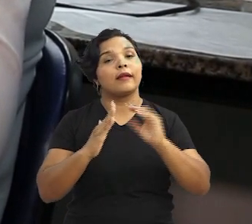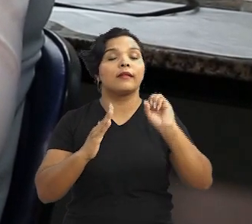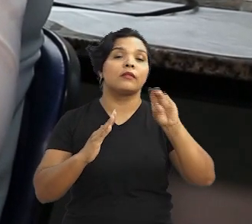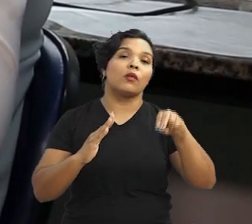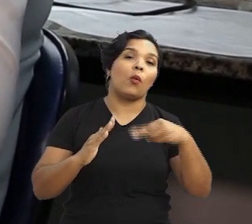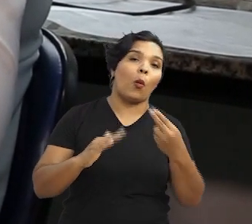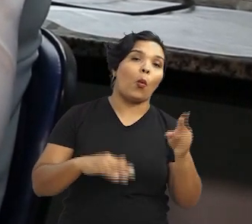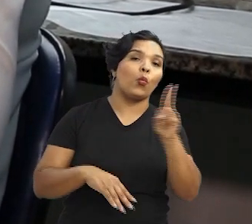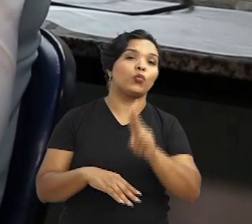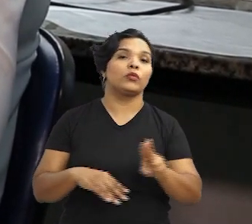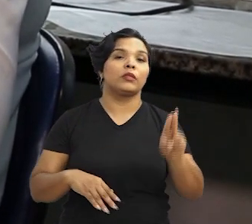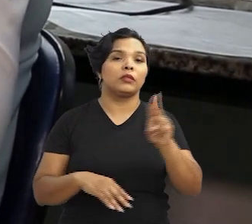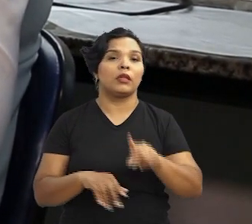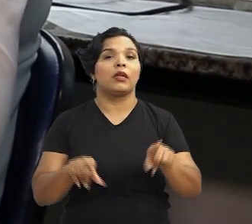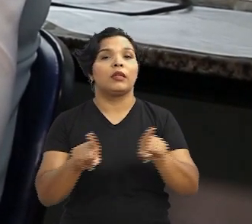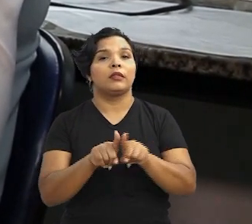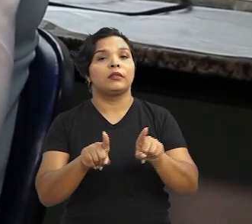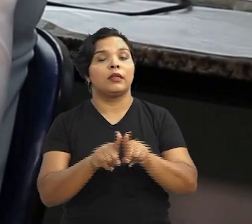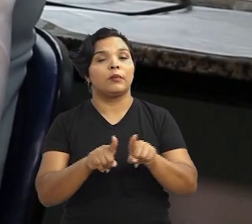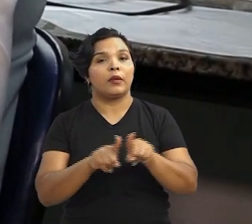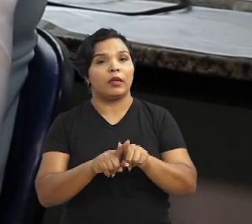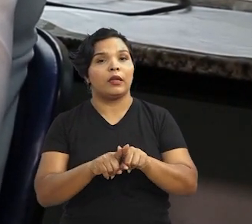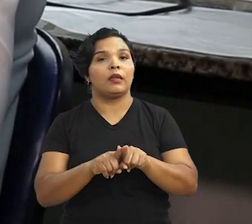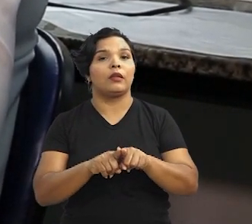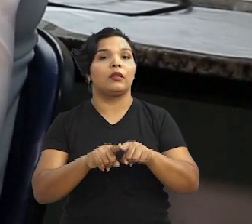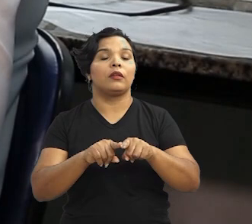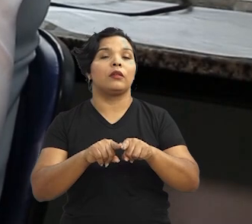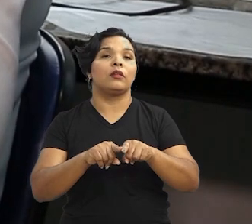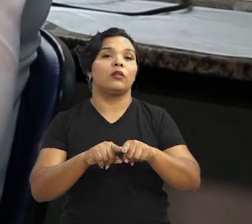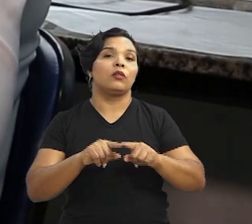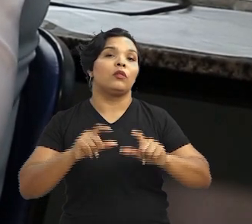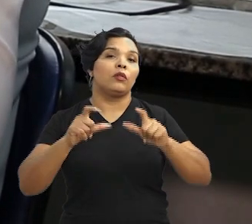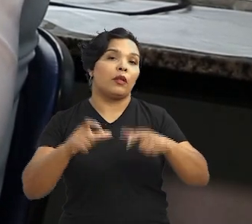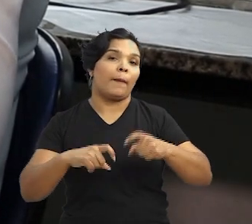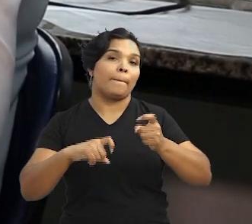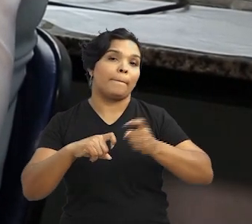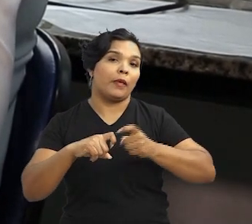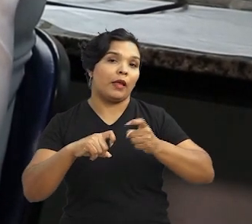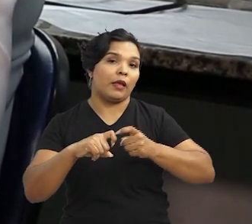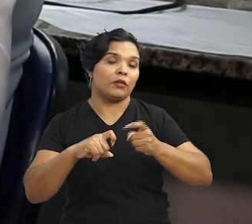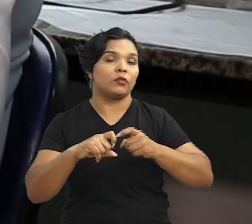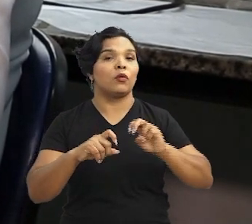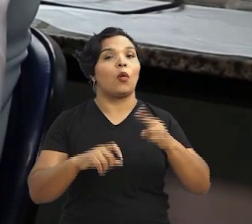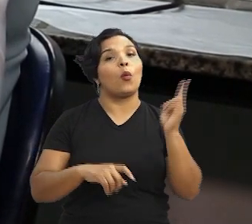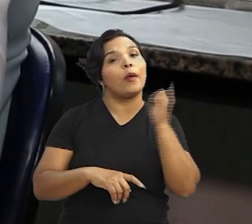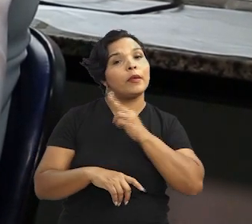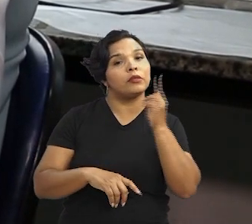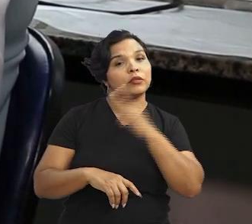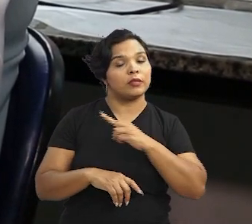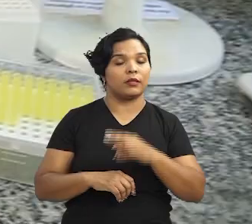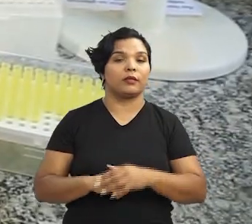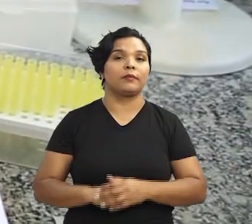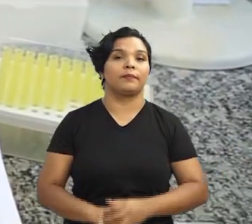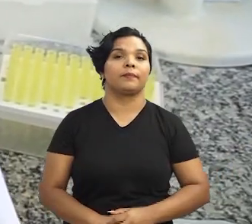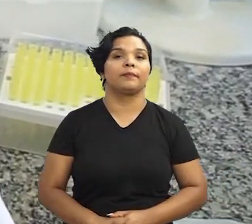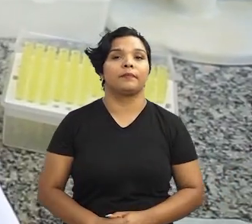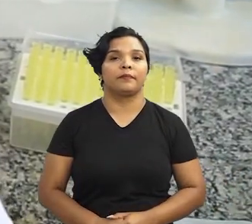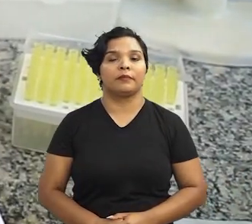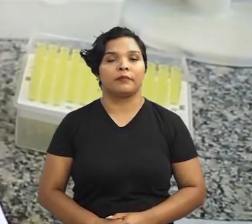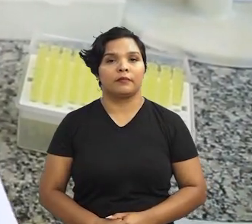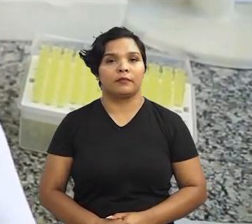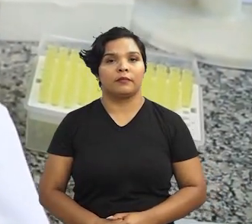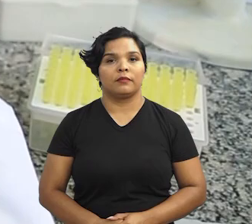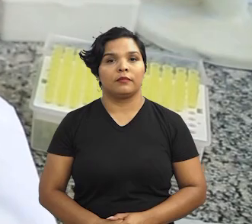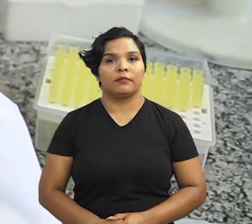em casa ou que possam ser utilizados no consultório médico ou em emergências.